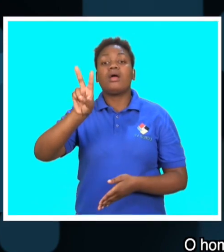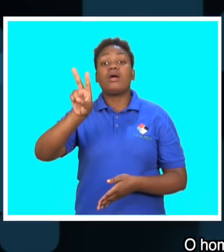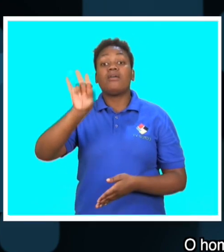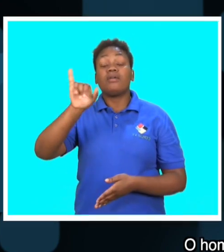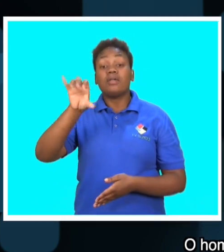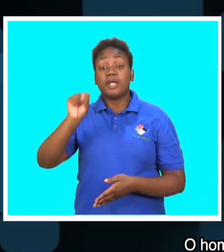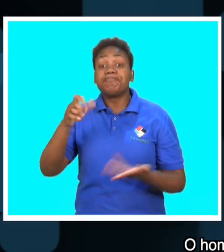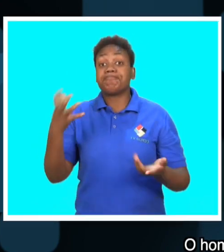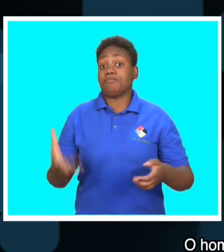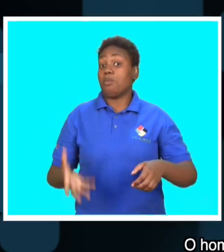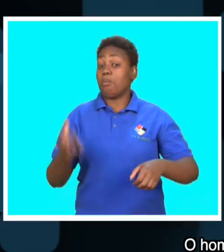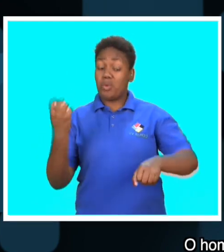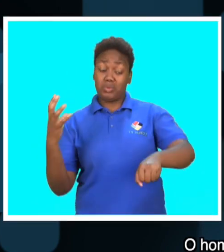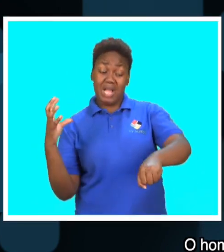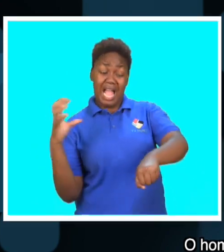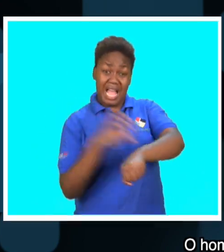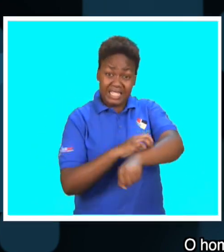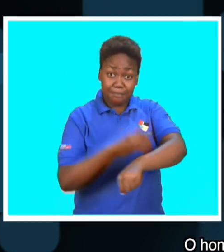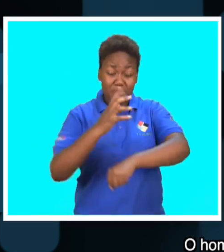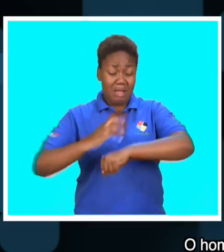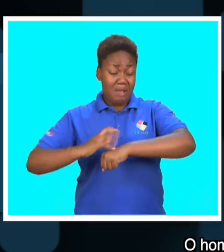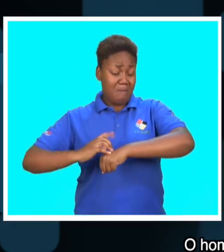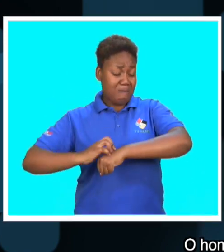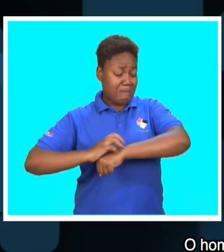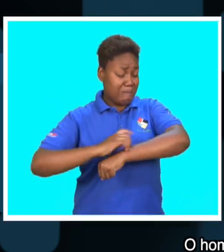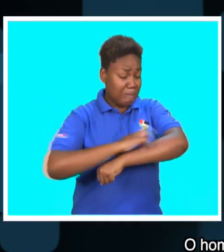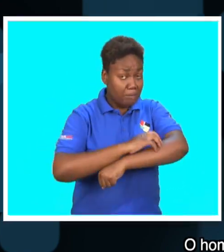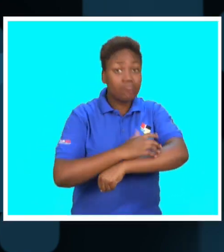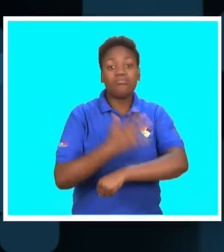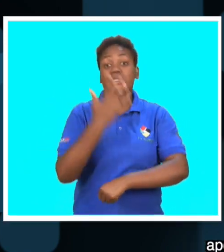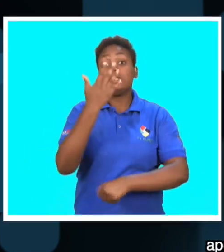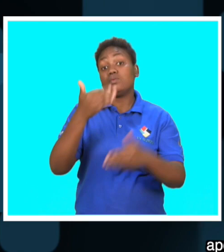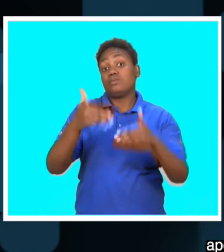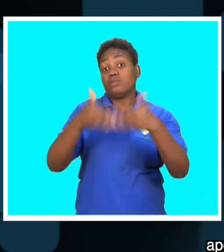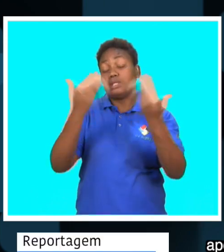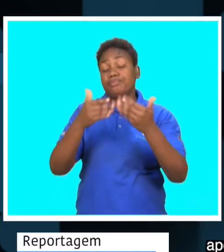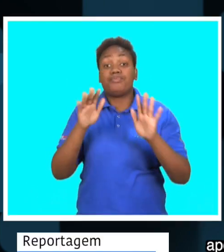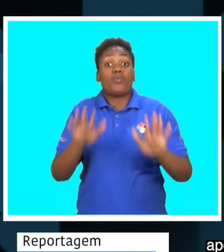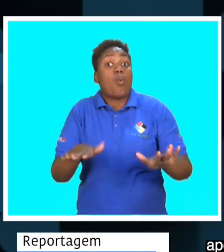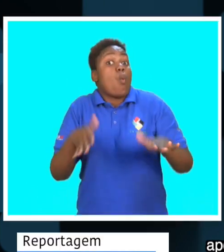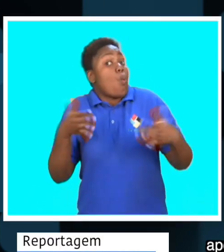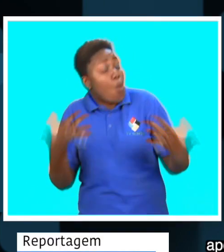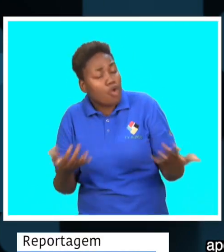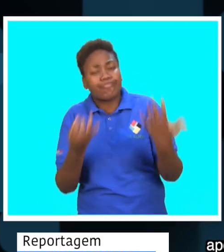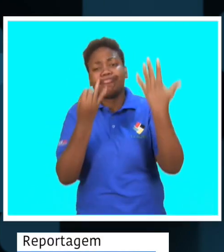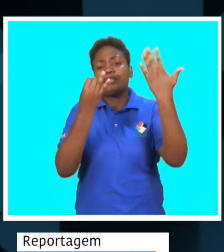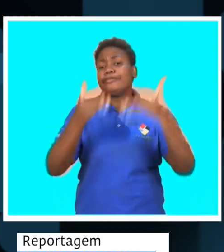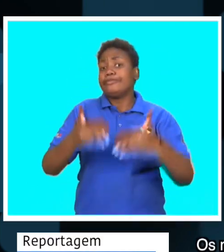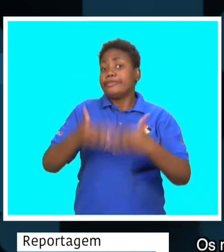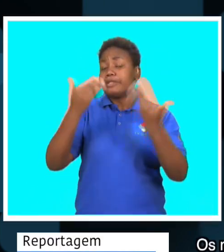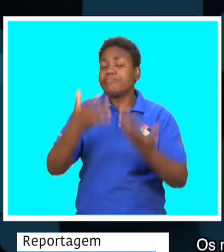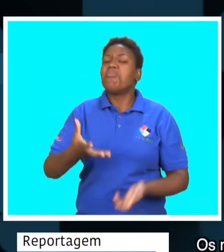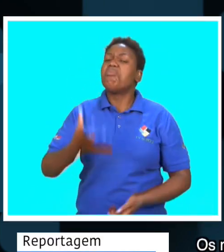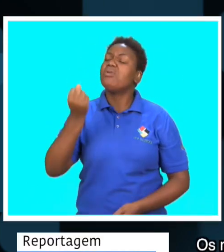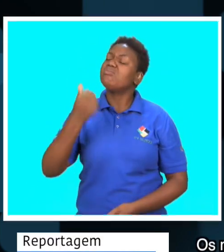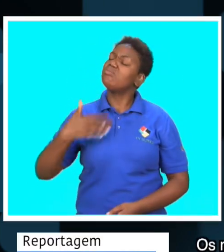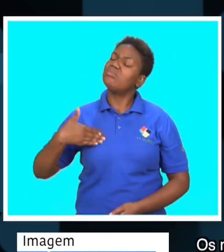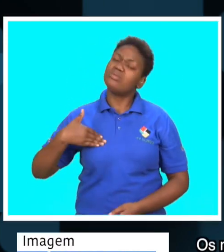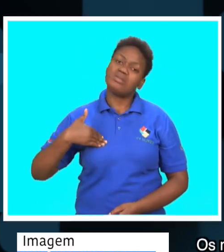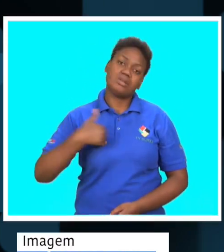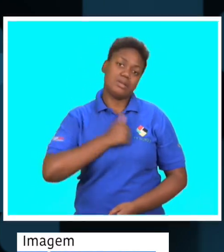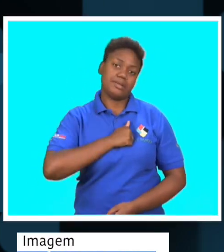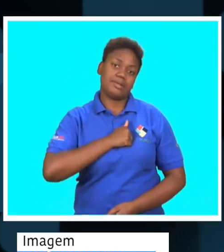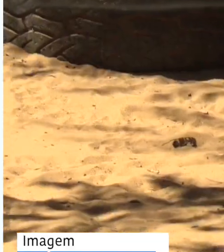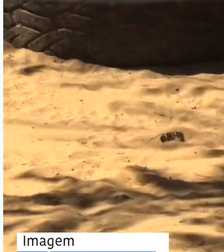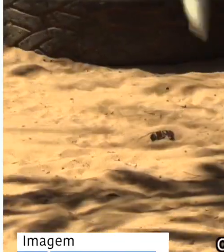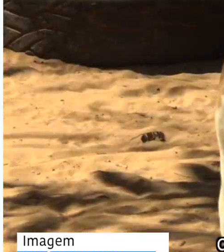geralmente não resiste, morrendo 5 a 7 dias após a manifestação dos sintomas. Os mais frequentes